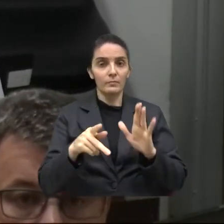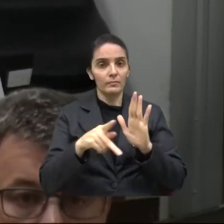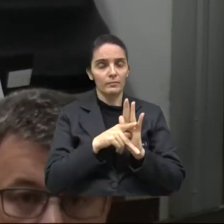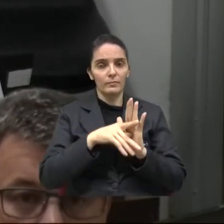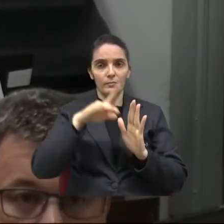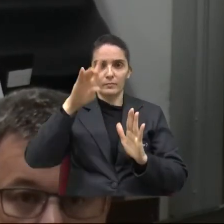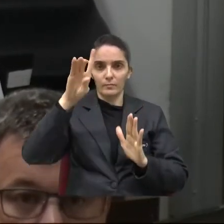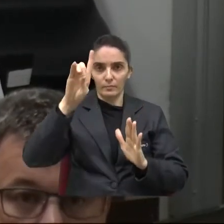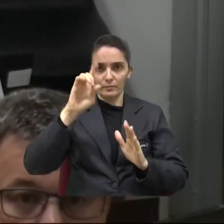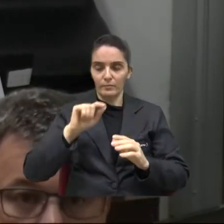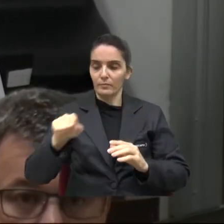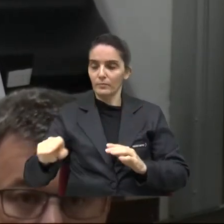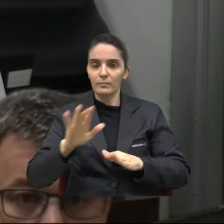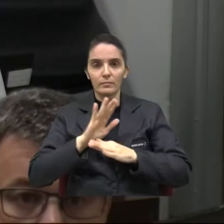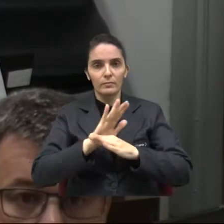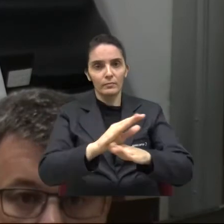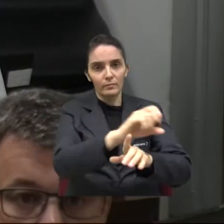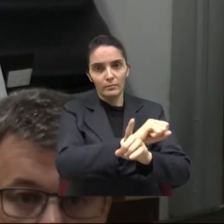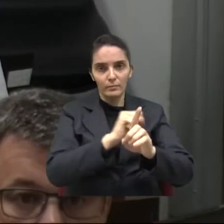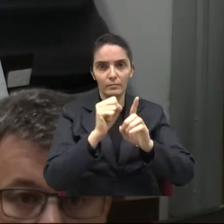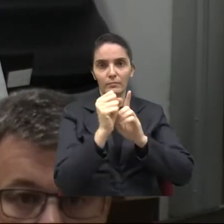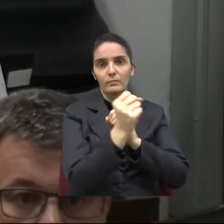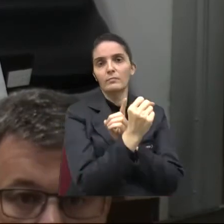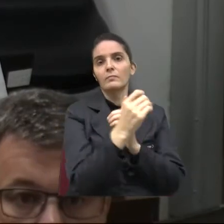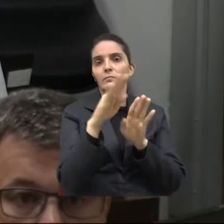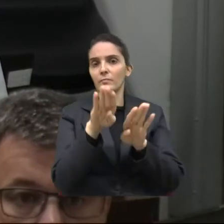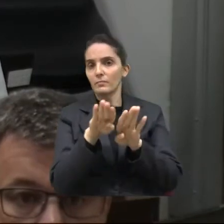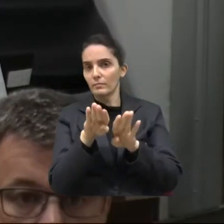fazendo as obras sociais.